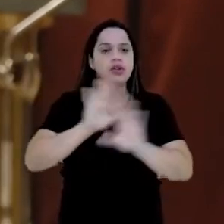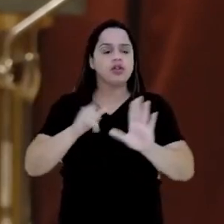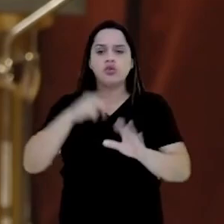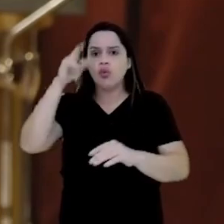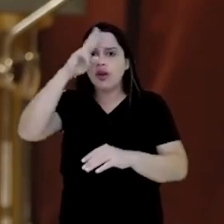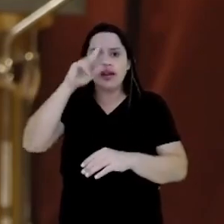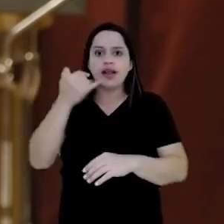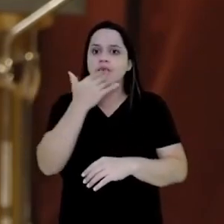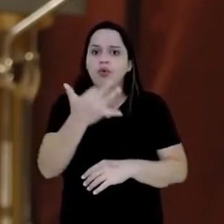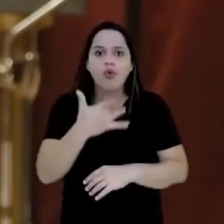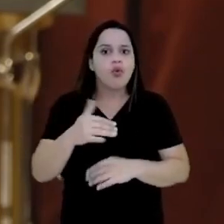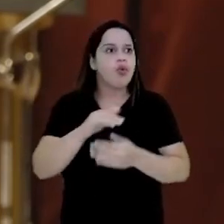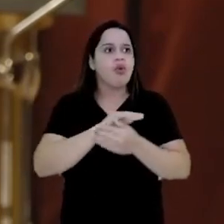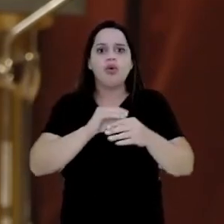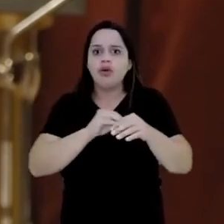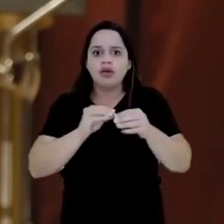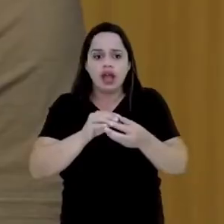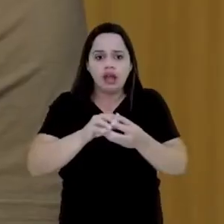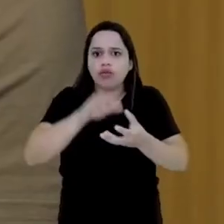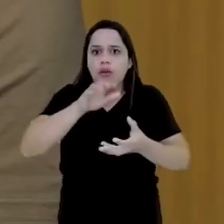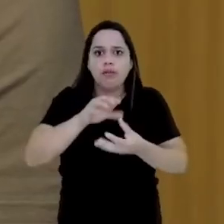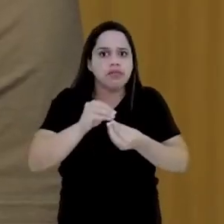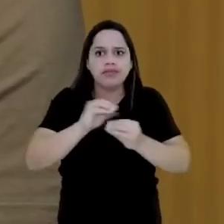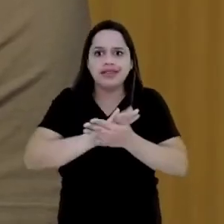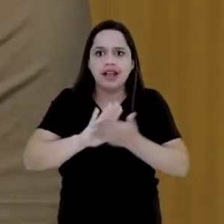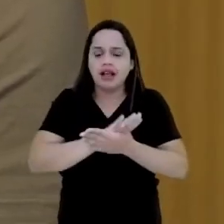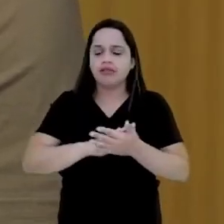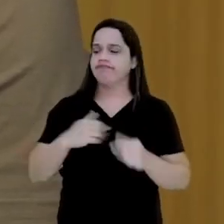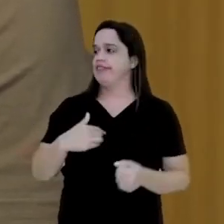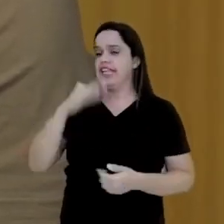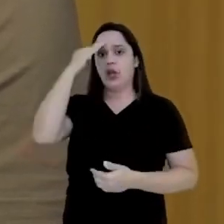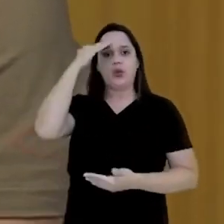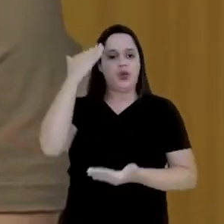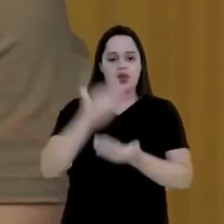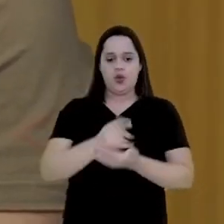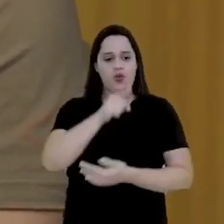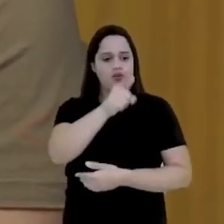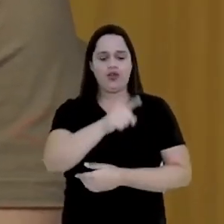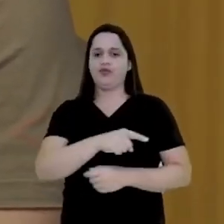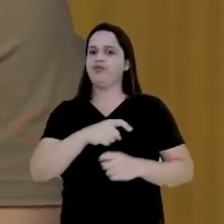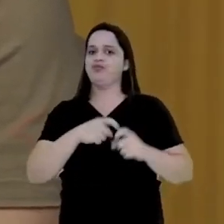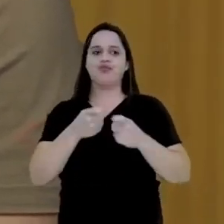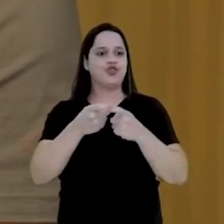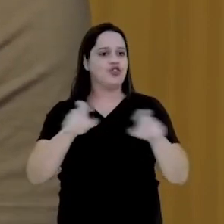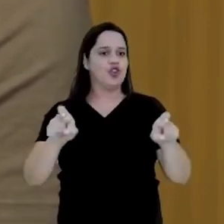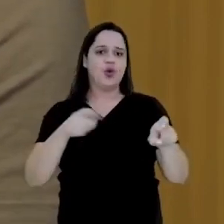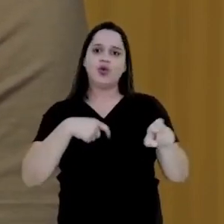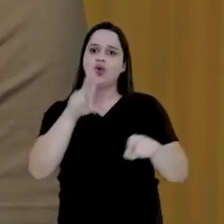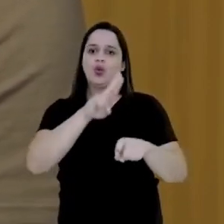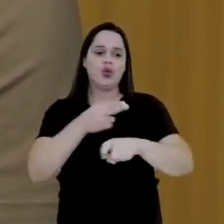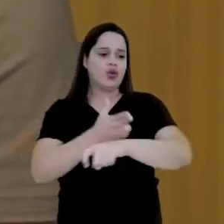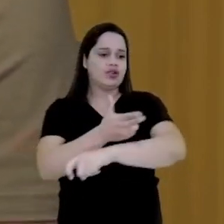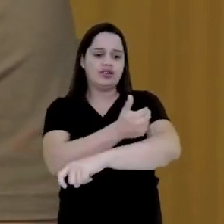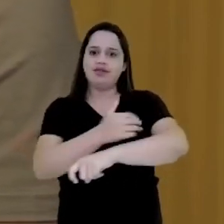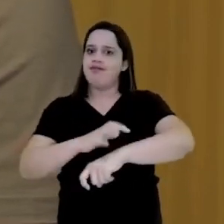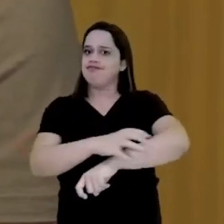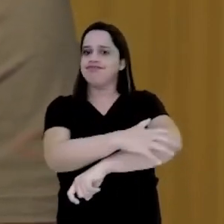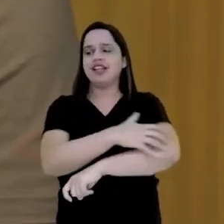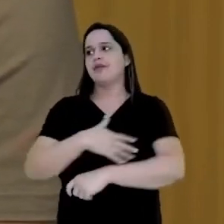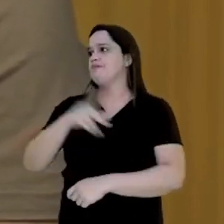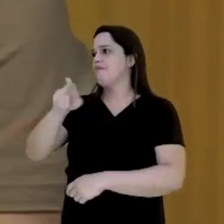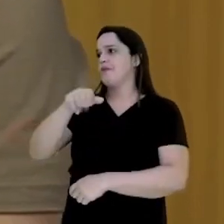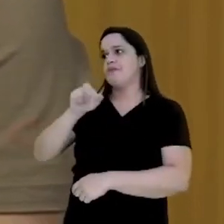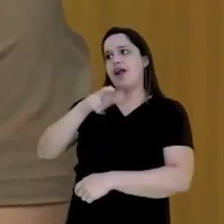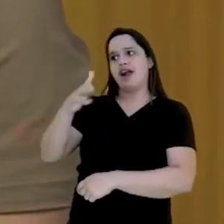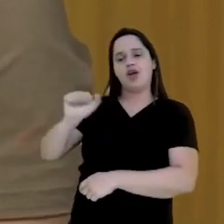cor não lembro também Lembrando que eu não olhei Ah não sei que me peçam eu não confio no ginecologista tatuado desculpa não confio mais não